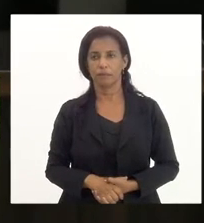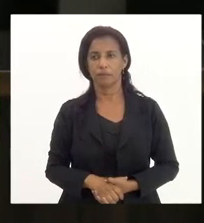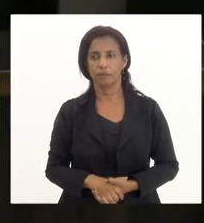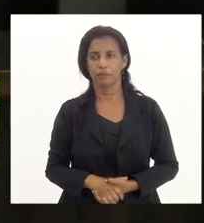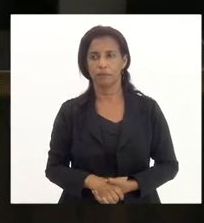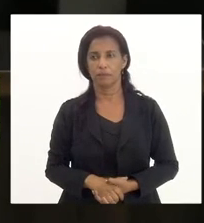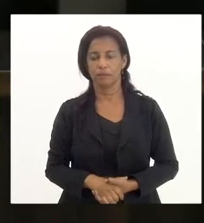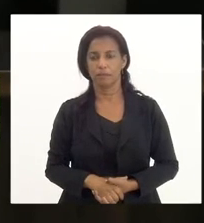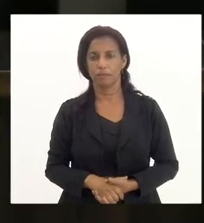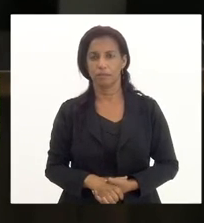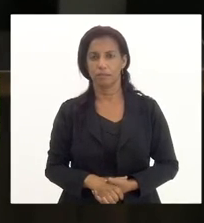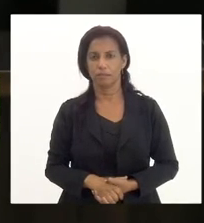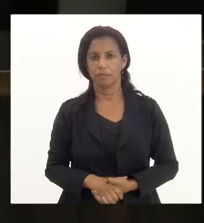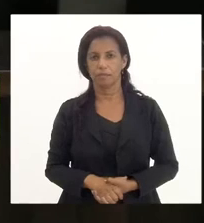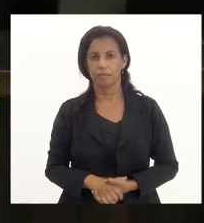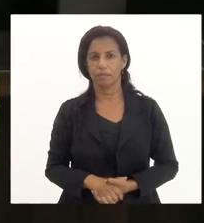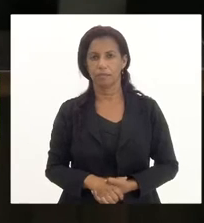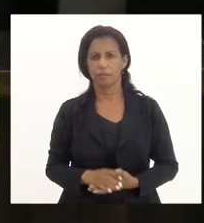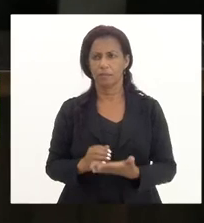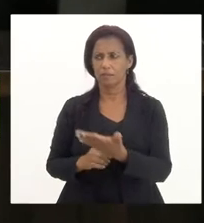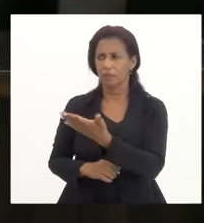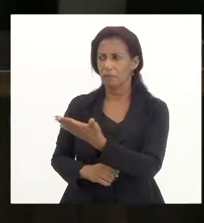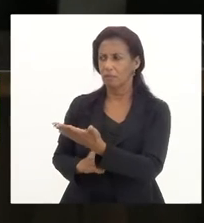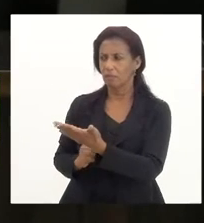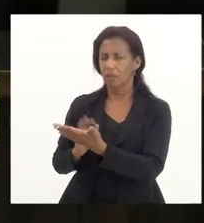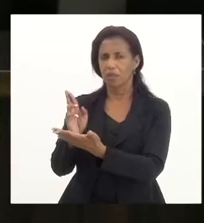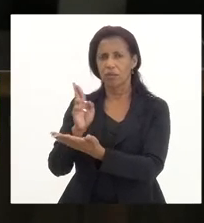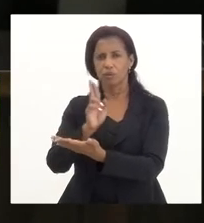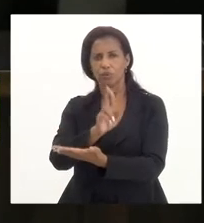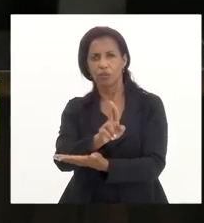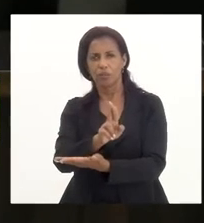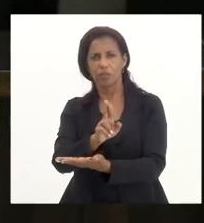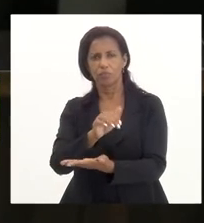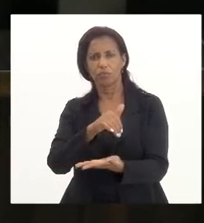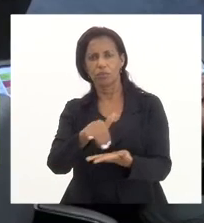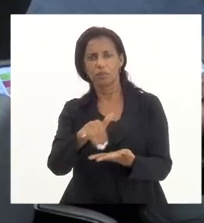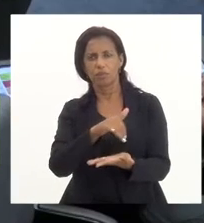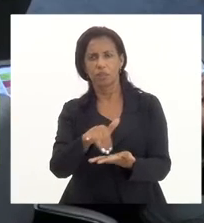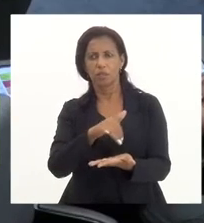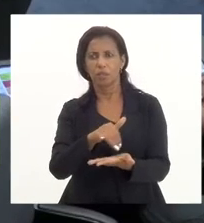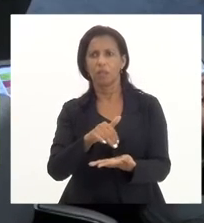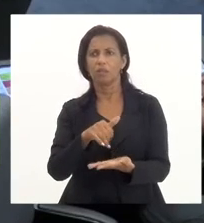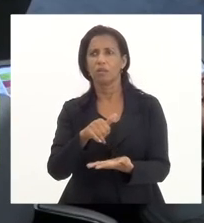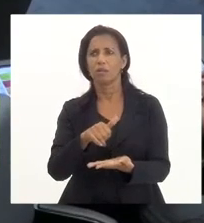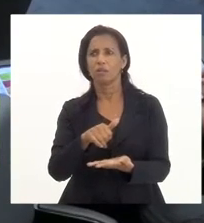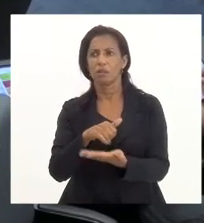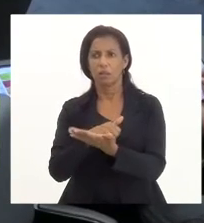Esse é o é o senhor que vai responder o secretário Nelson Rocha